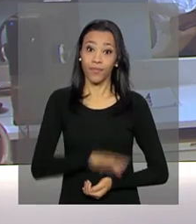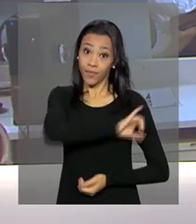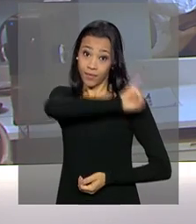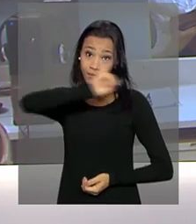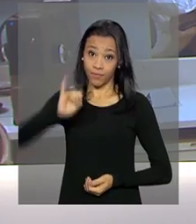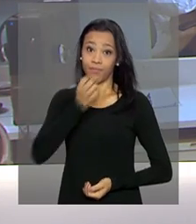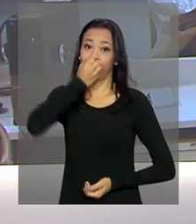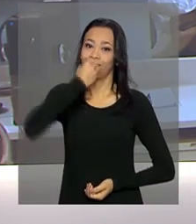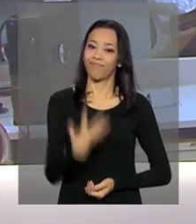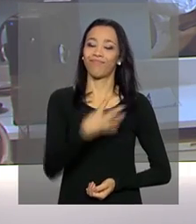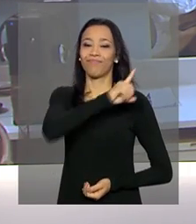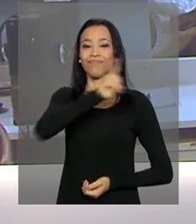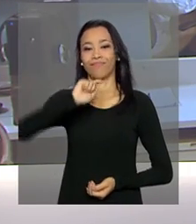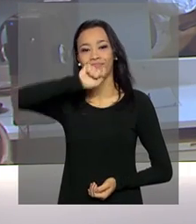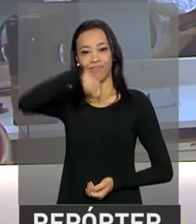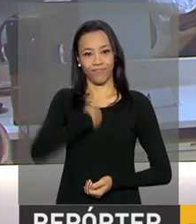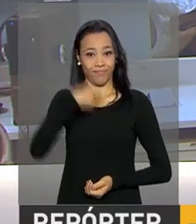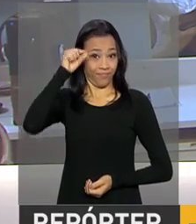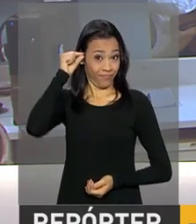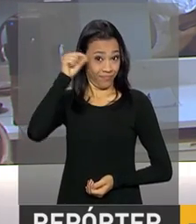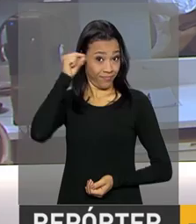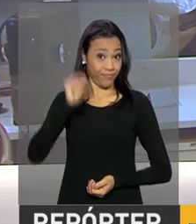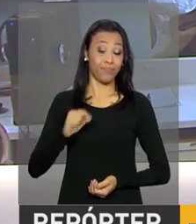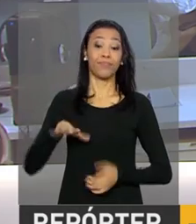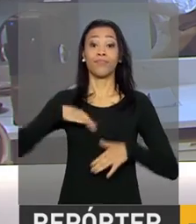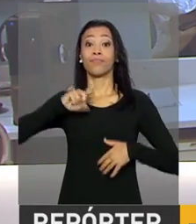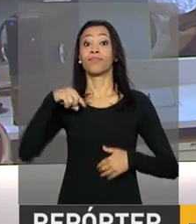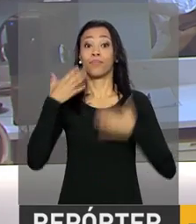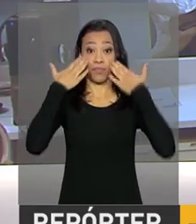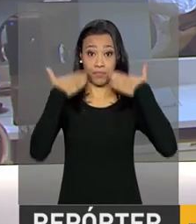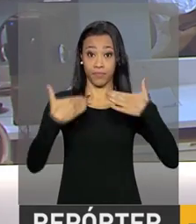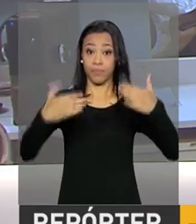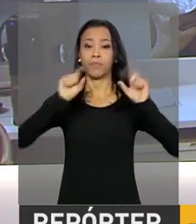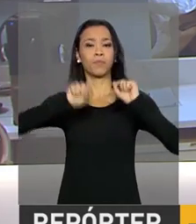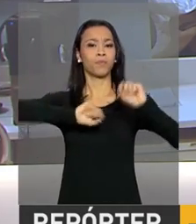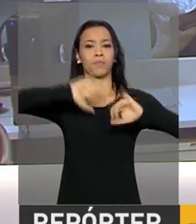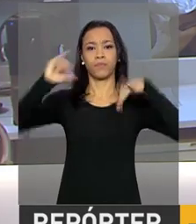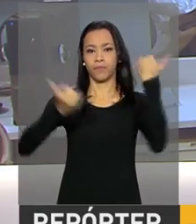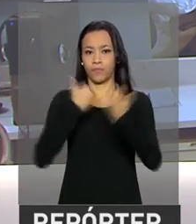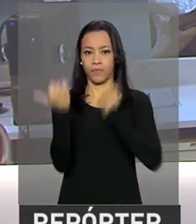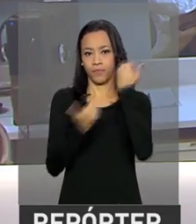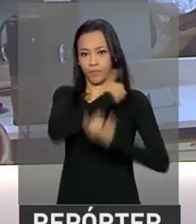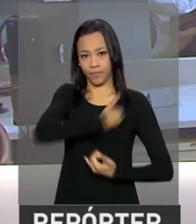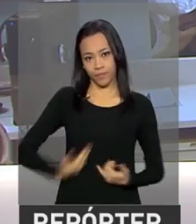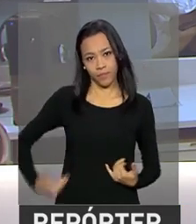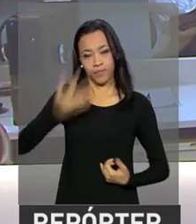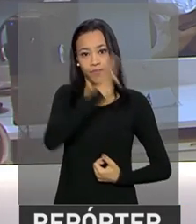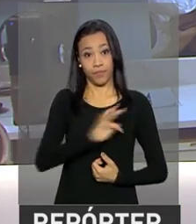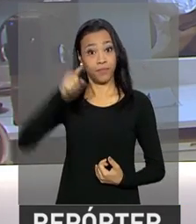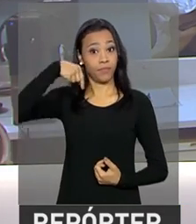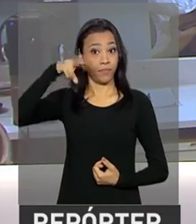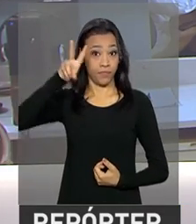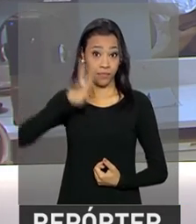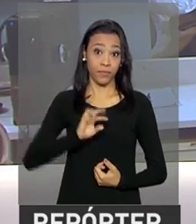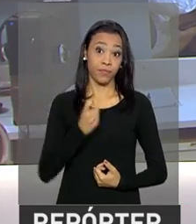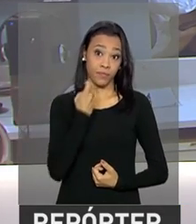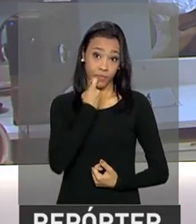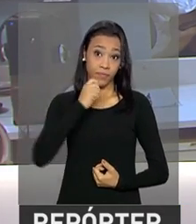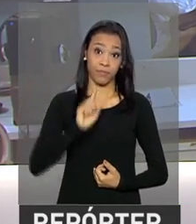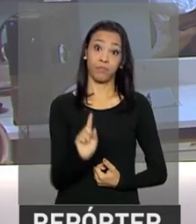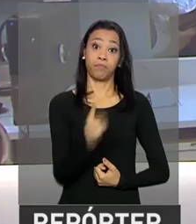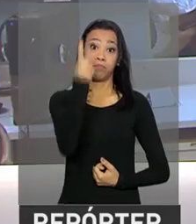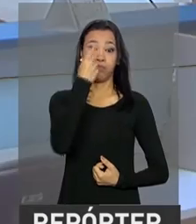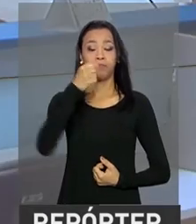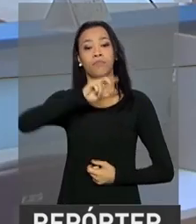Olá, bom dia. Eu sou Daniele Popov, o repórter NBR está no ar com as notícias do governo federal desta sexta-feira, 1º de